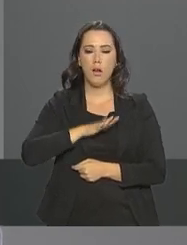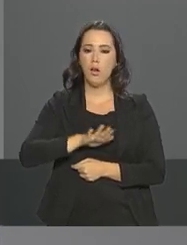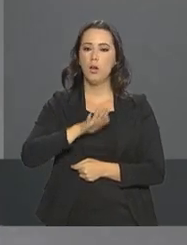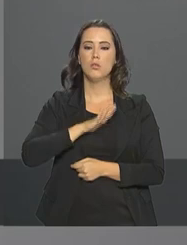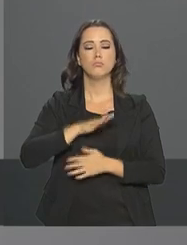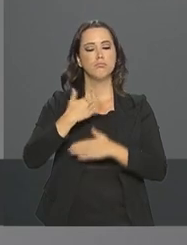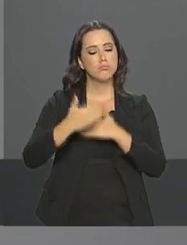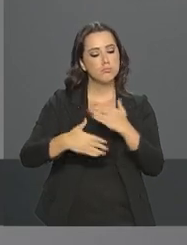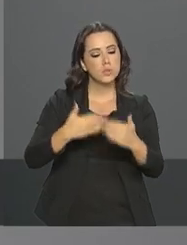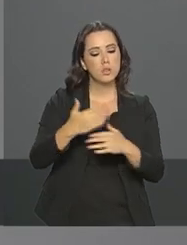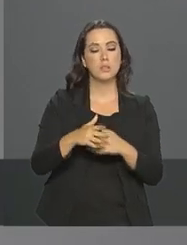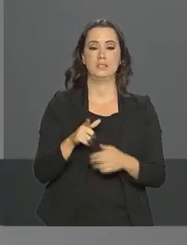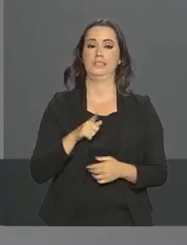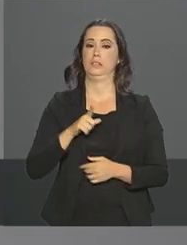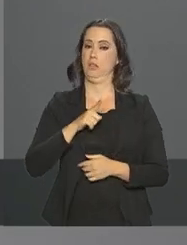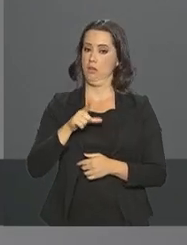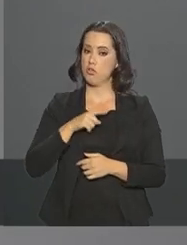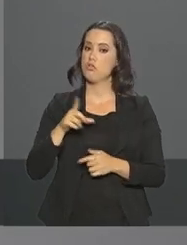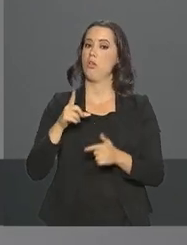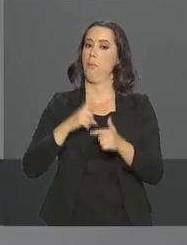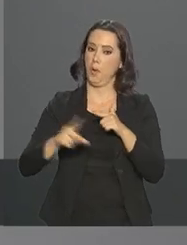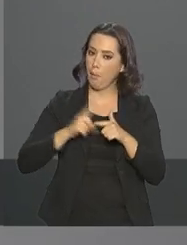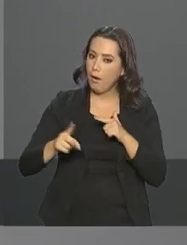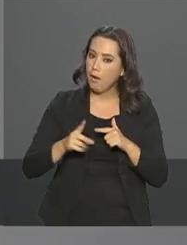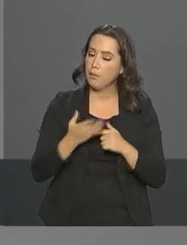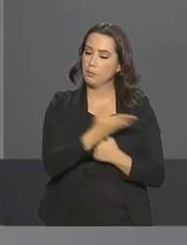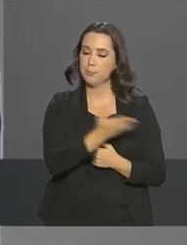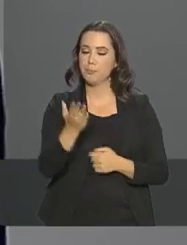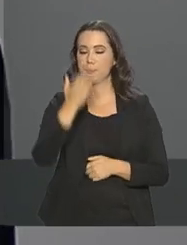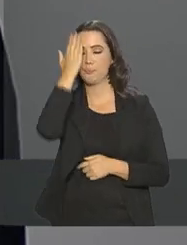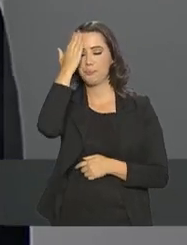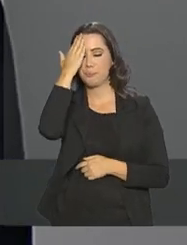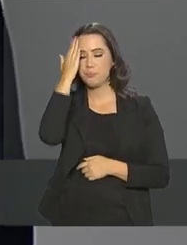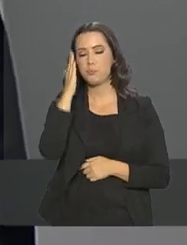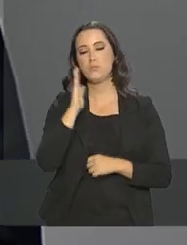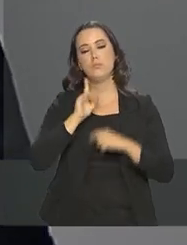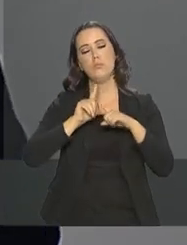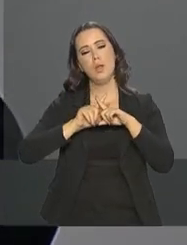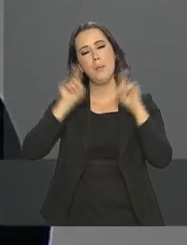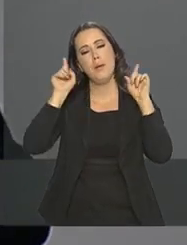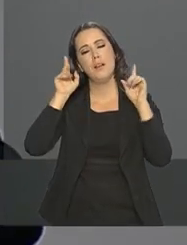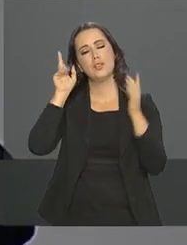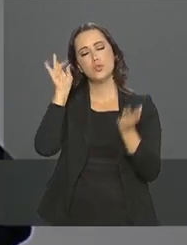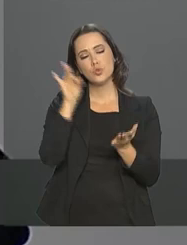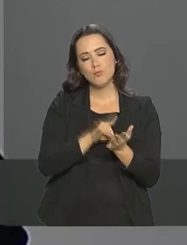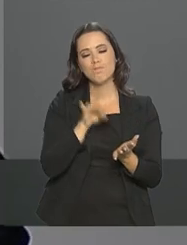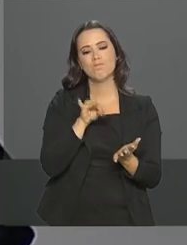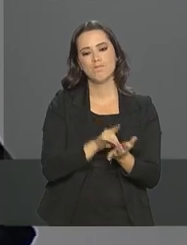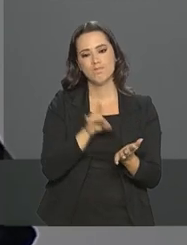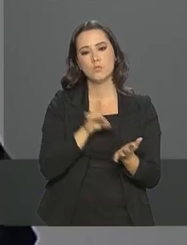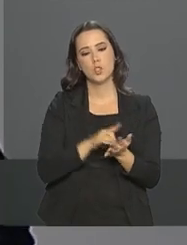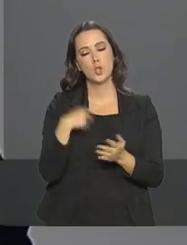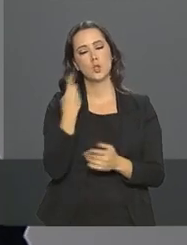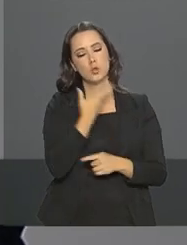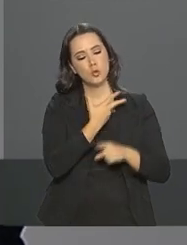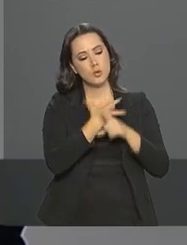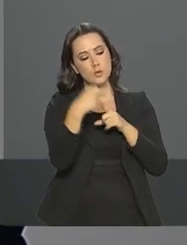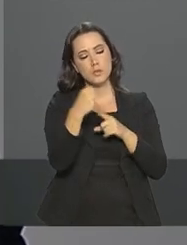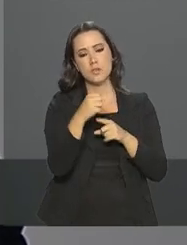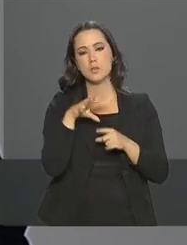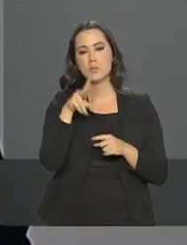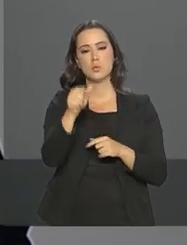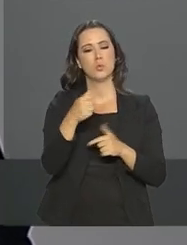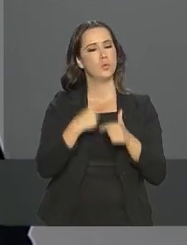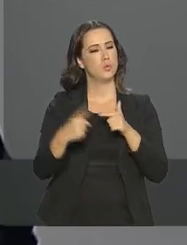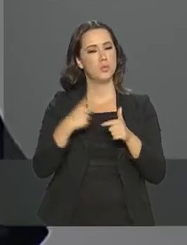enfrentando tormentas como sabem os senhores e as senhoras mas na verdade superamos a